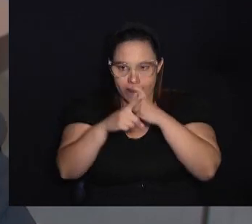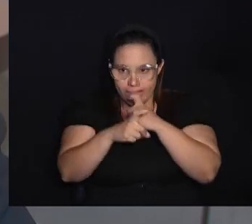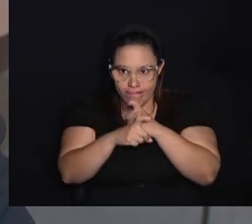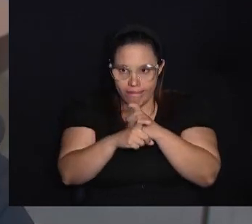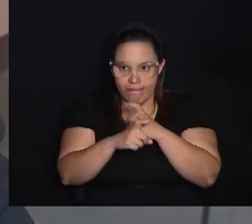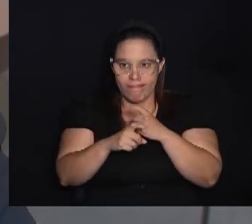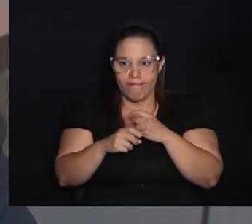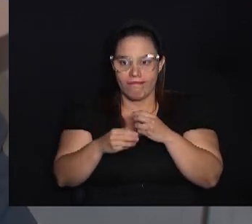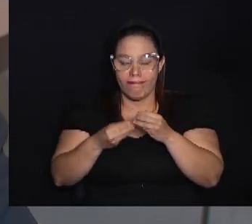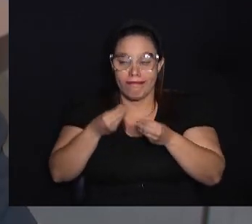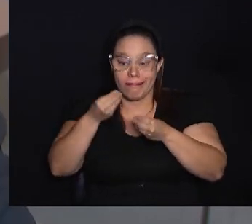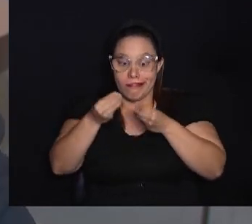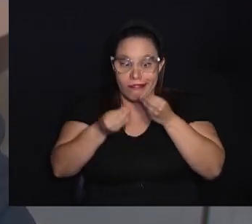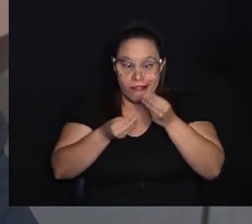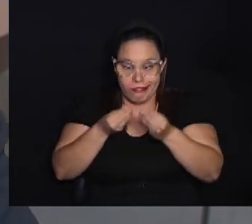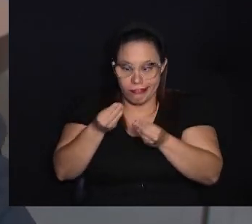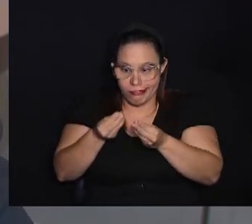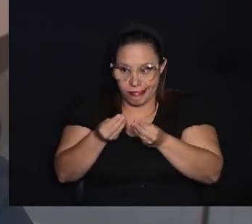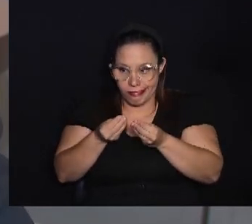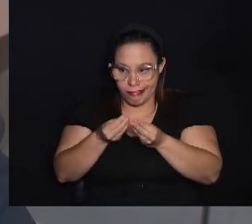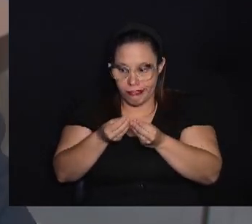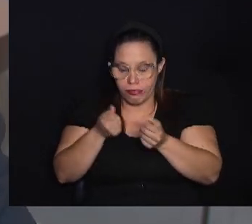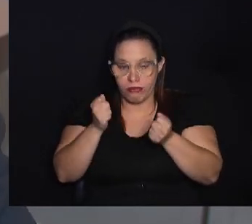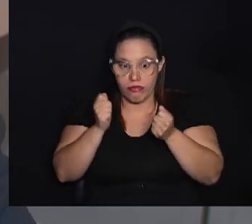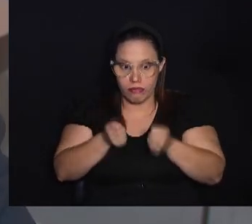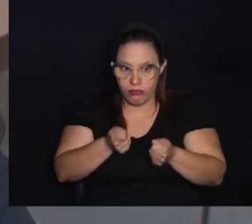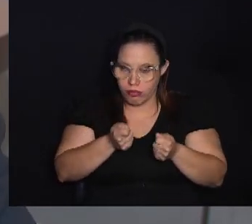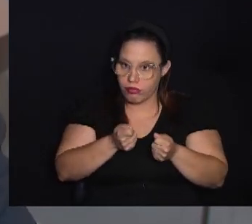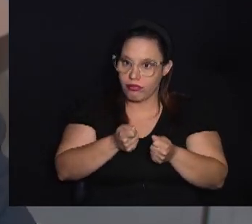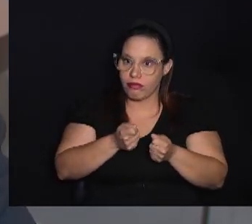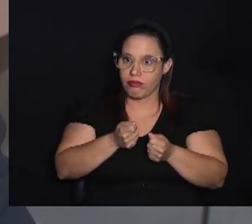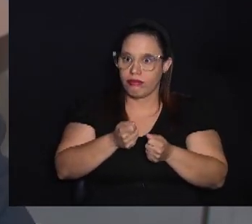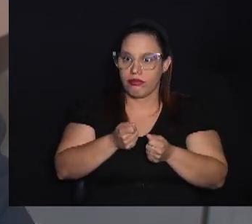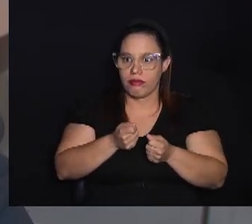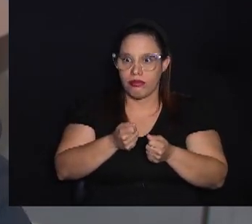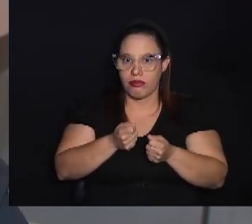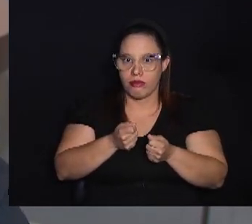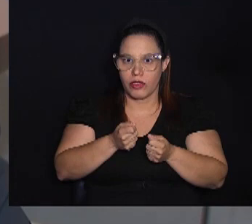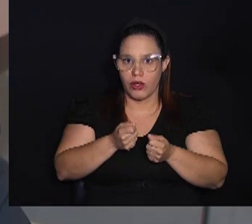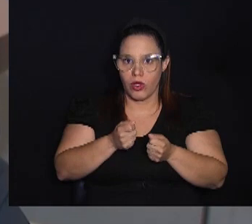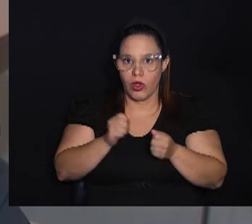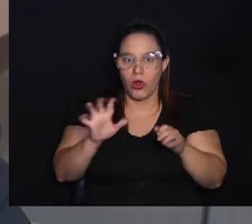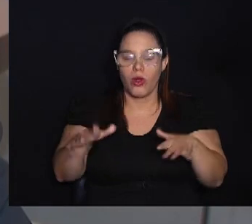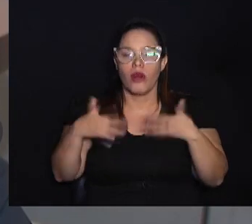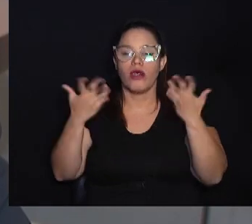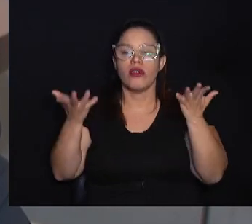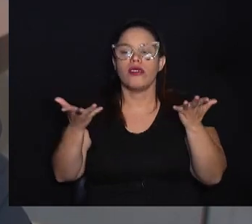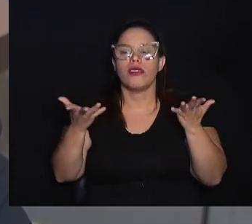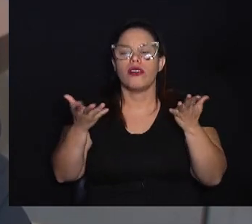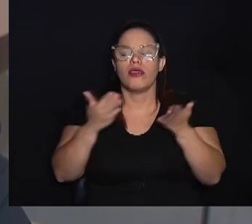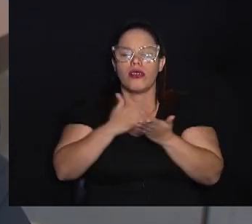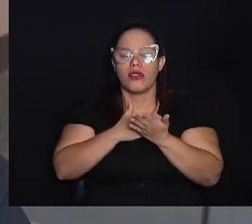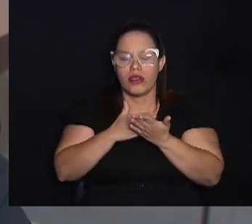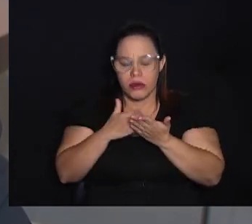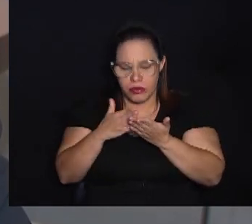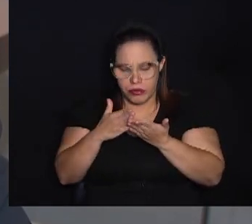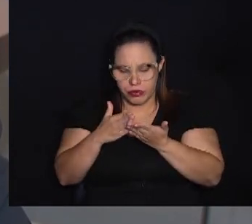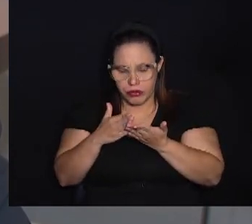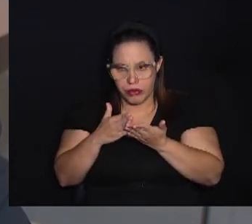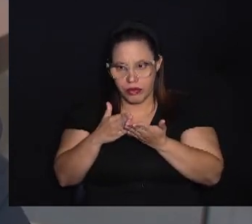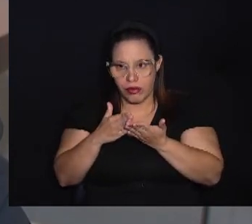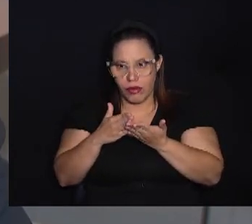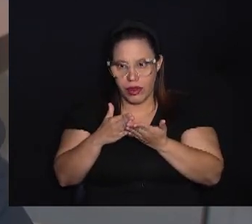de mensurar ou de precisar quando ela realmente começou,